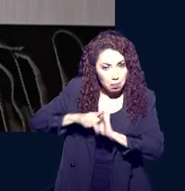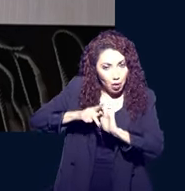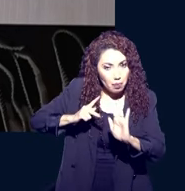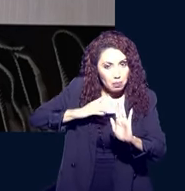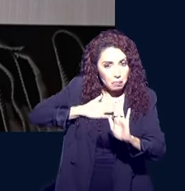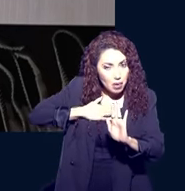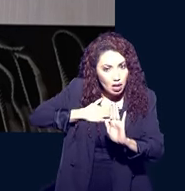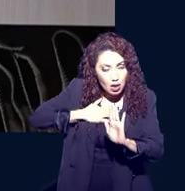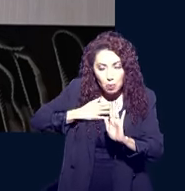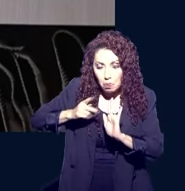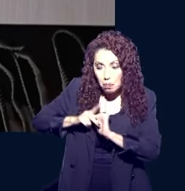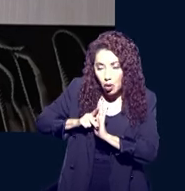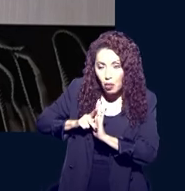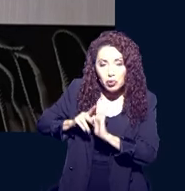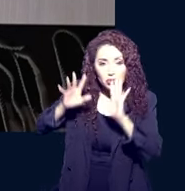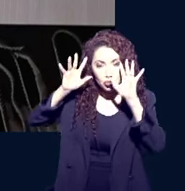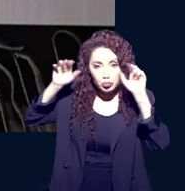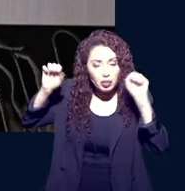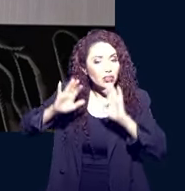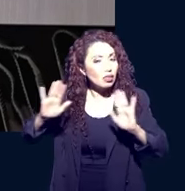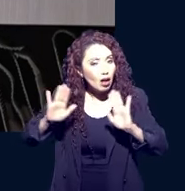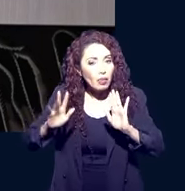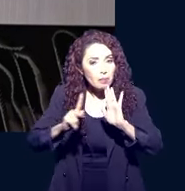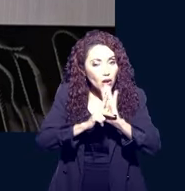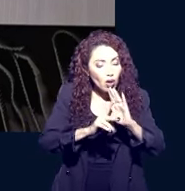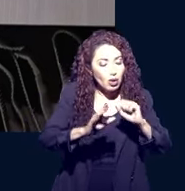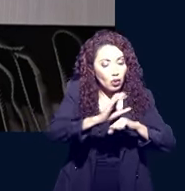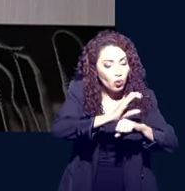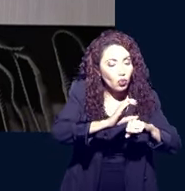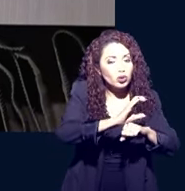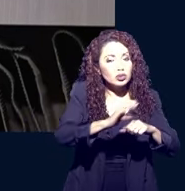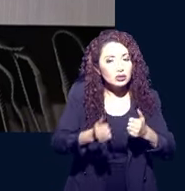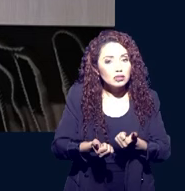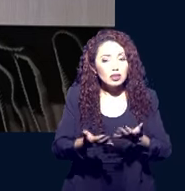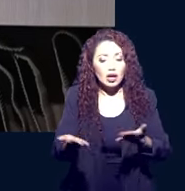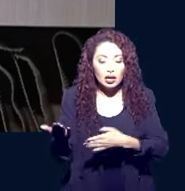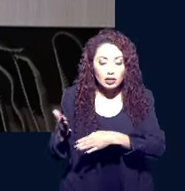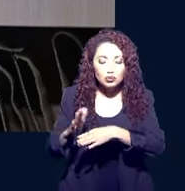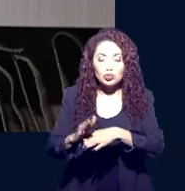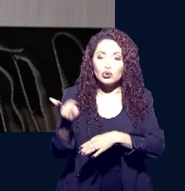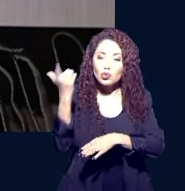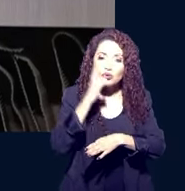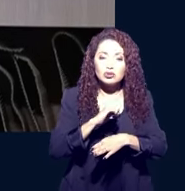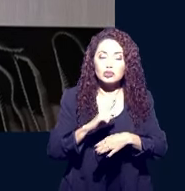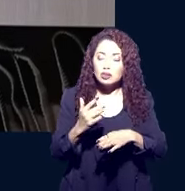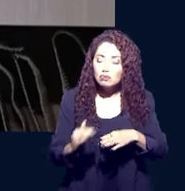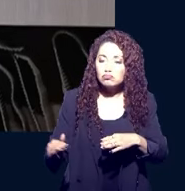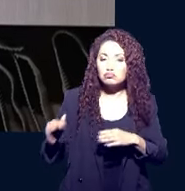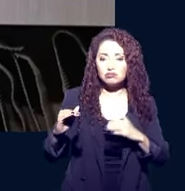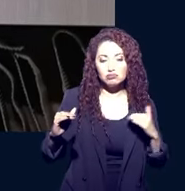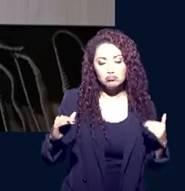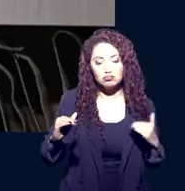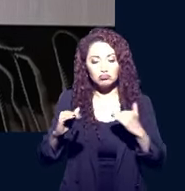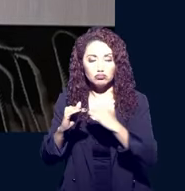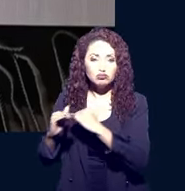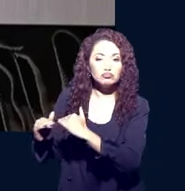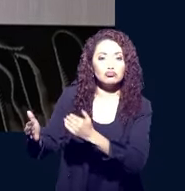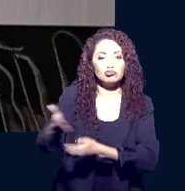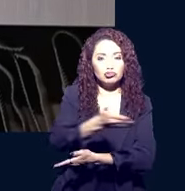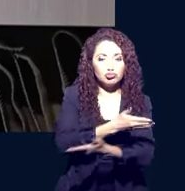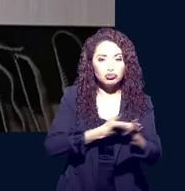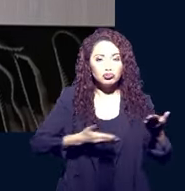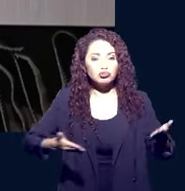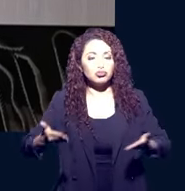da Constituição uma agenda que possa criar denominadores comuns no Brasil e congregar liberais